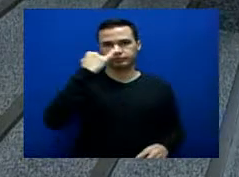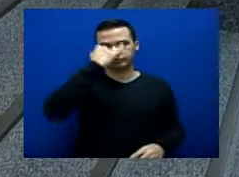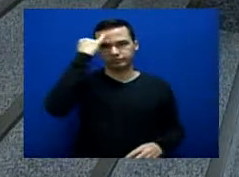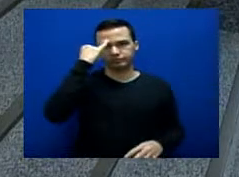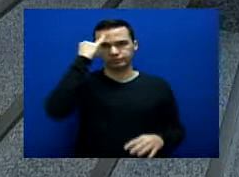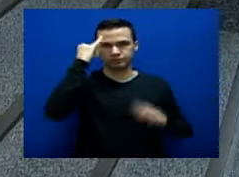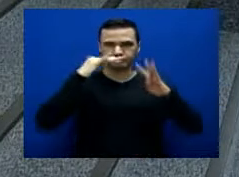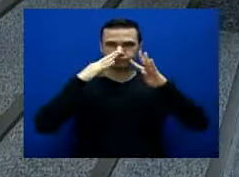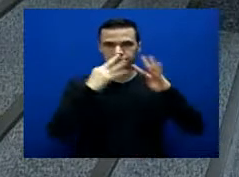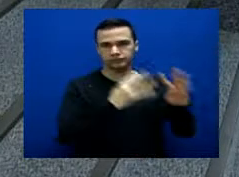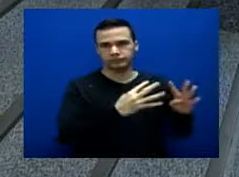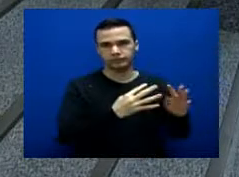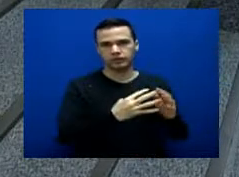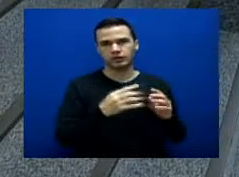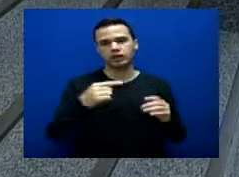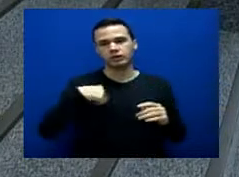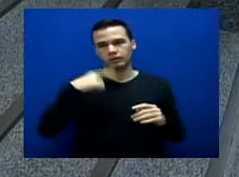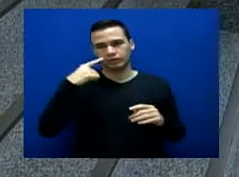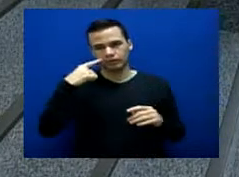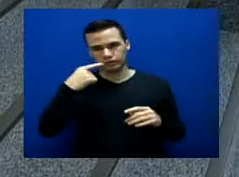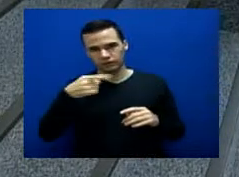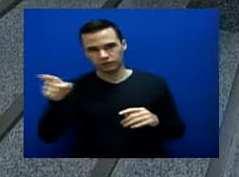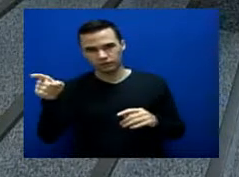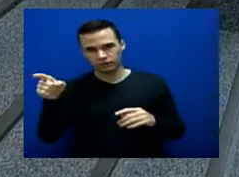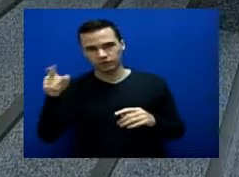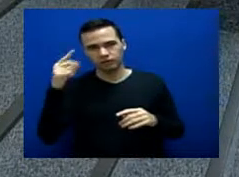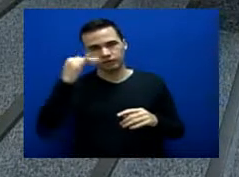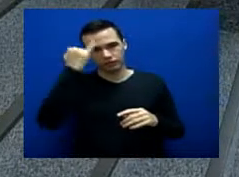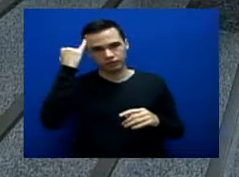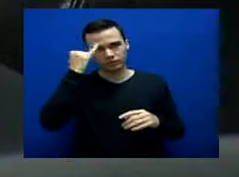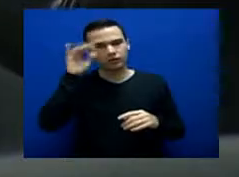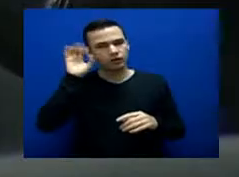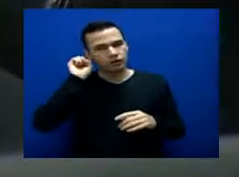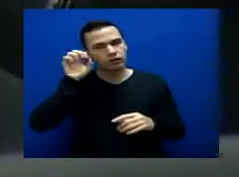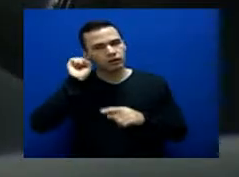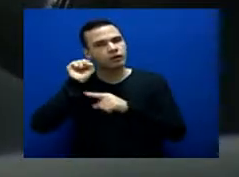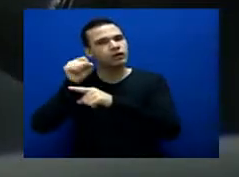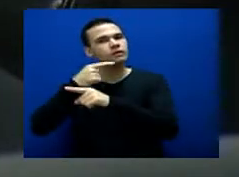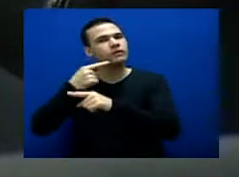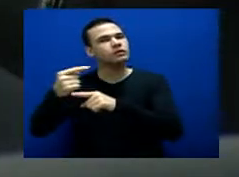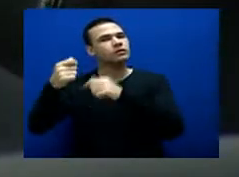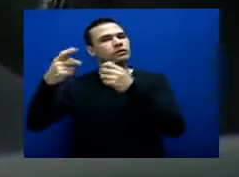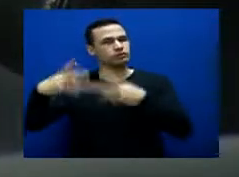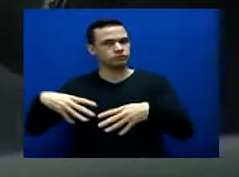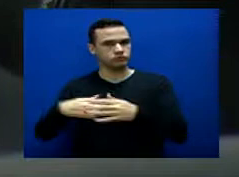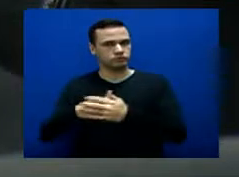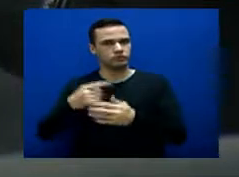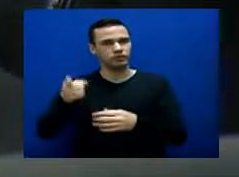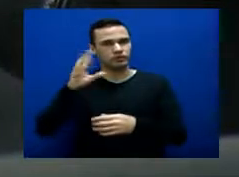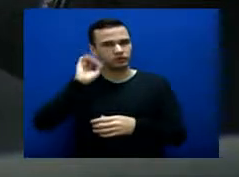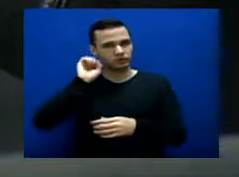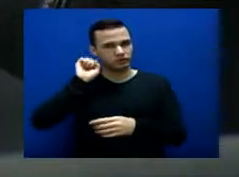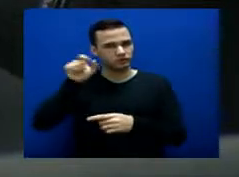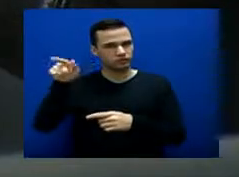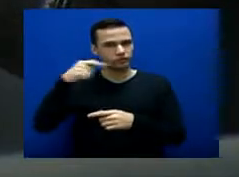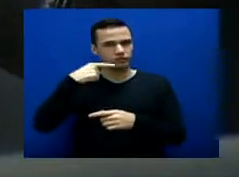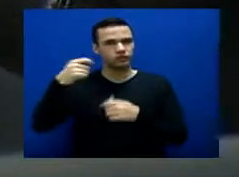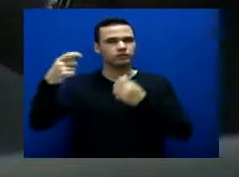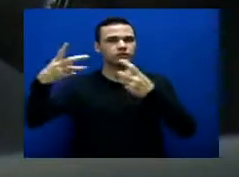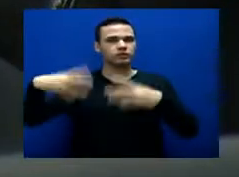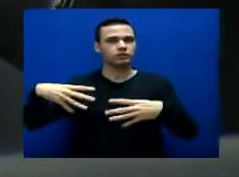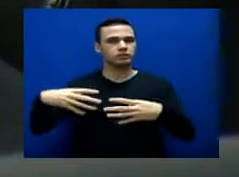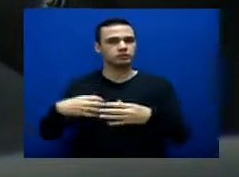Deixa eu falar. Eu ouvi aqui, olha lá, eu estou ouvindo alguém dizer, olha só, eu estou ouvindo ali alguém